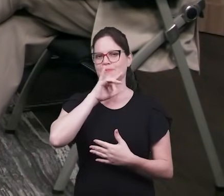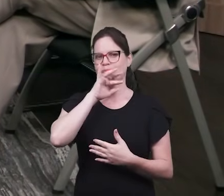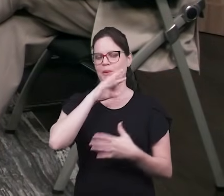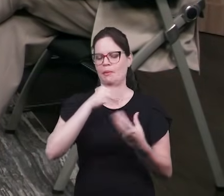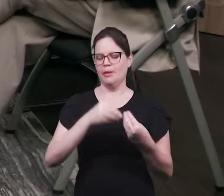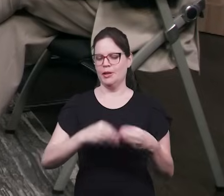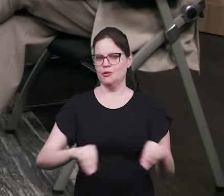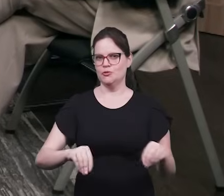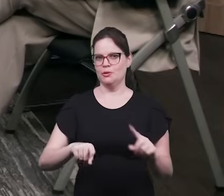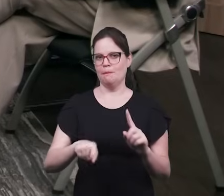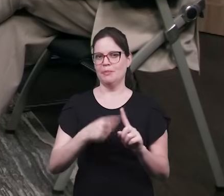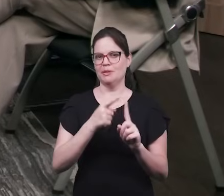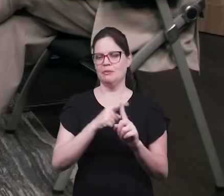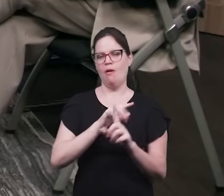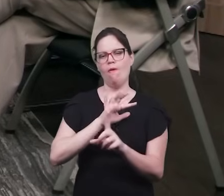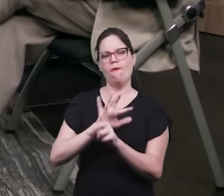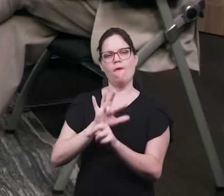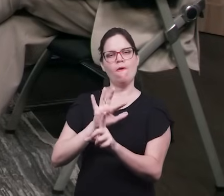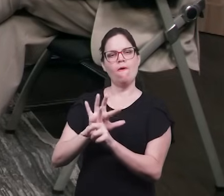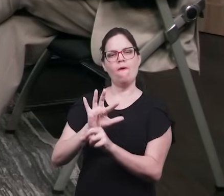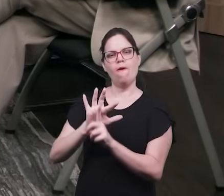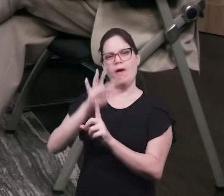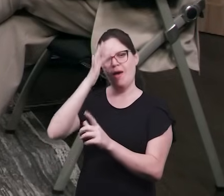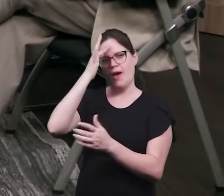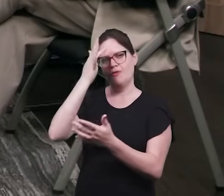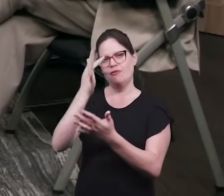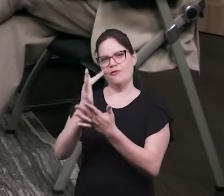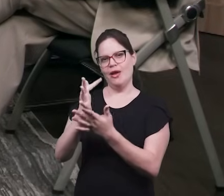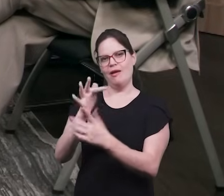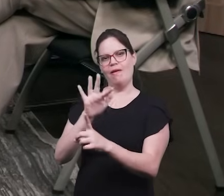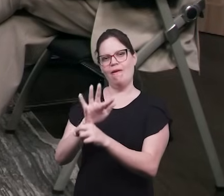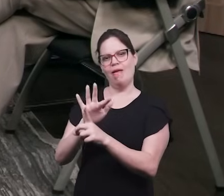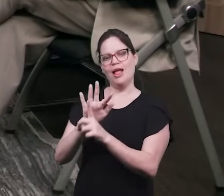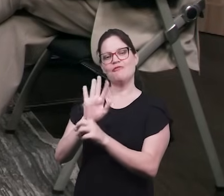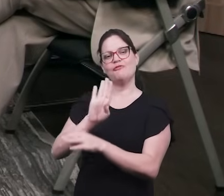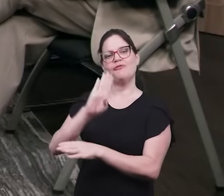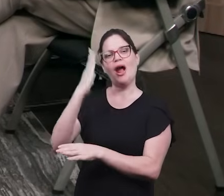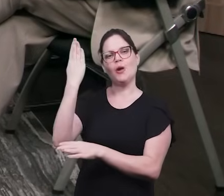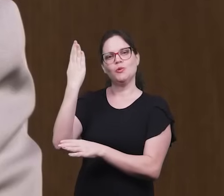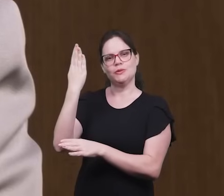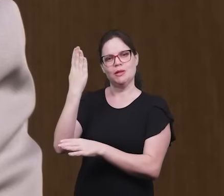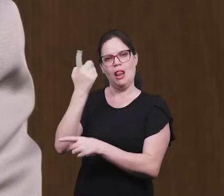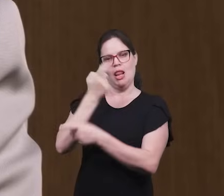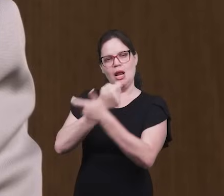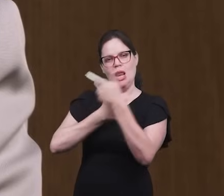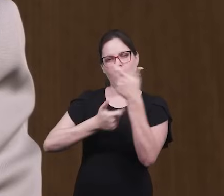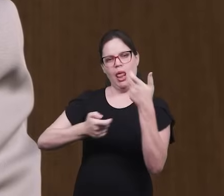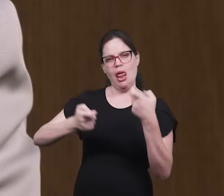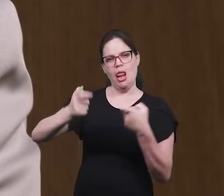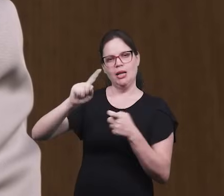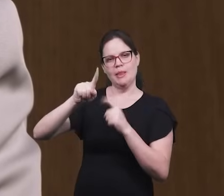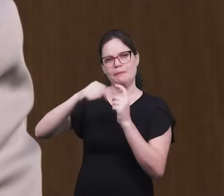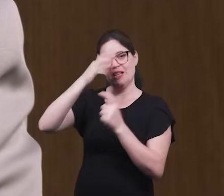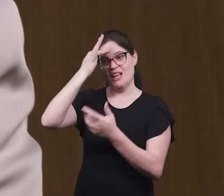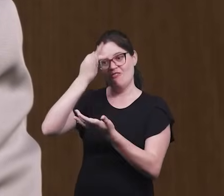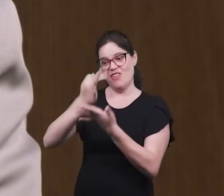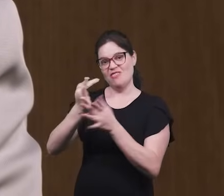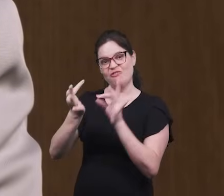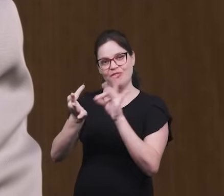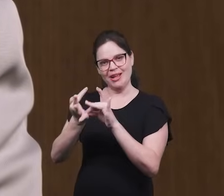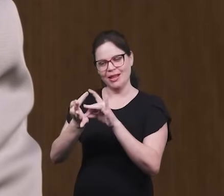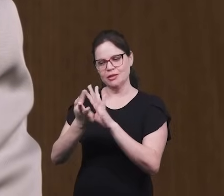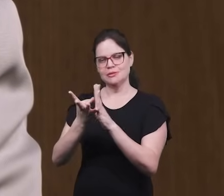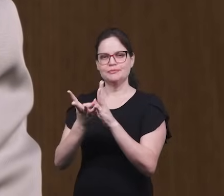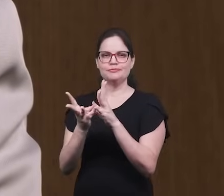contaminação da fé e depois a descaracterização da fé. Esses dois aspectos. Isso aconteceu ali